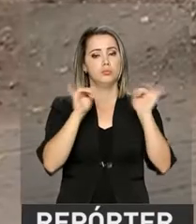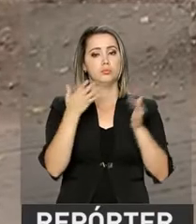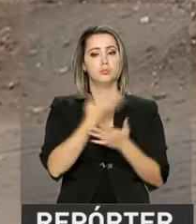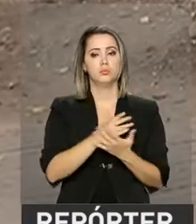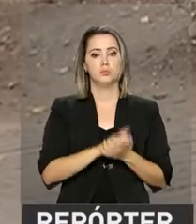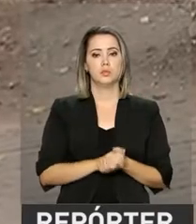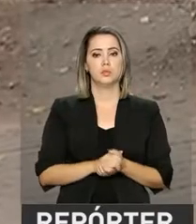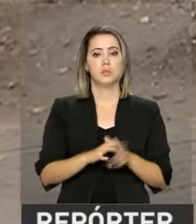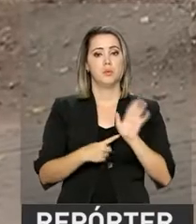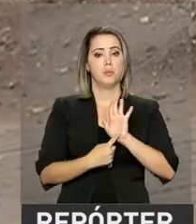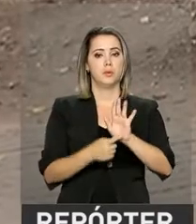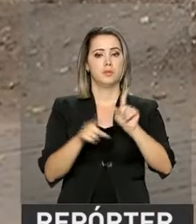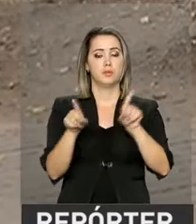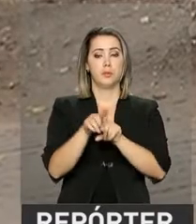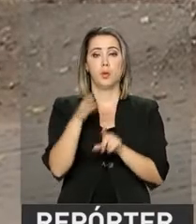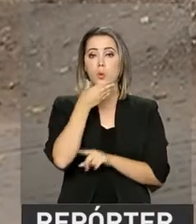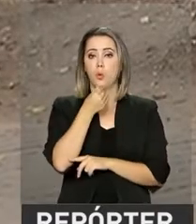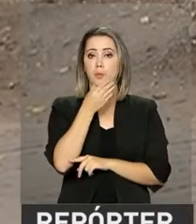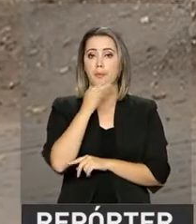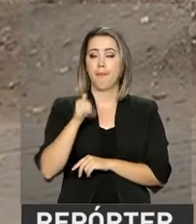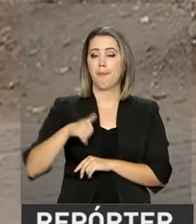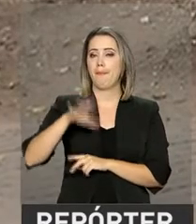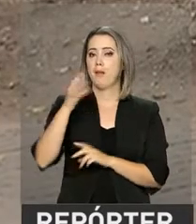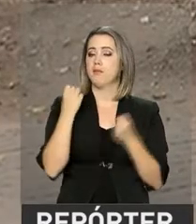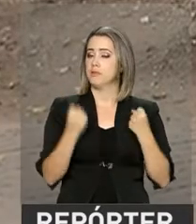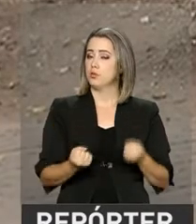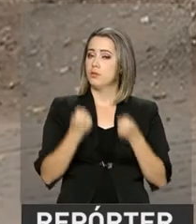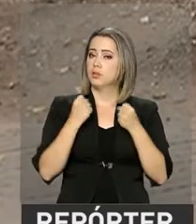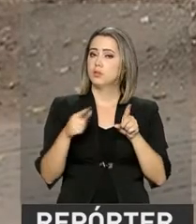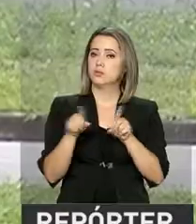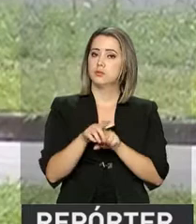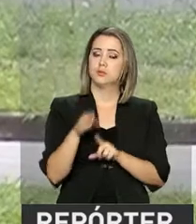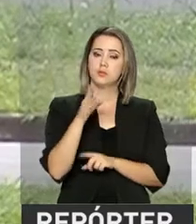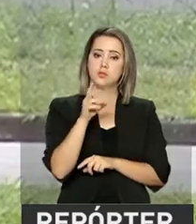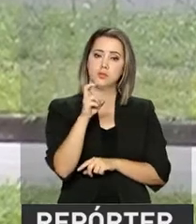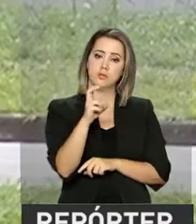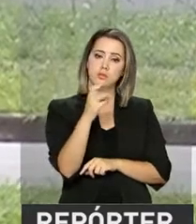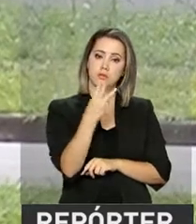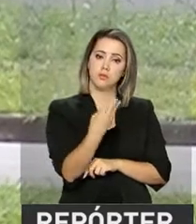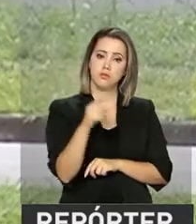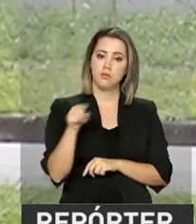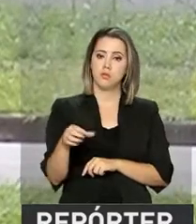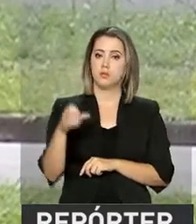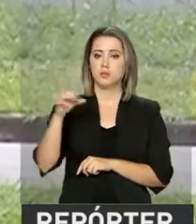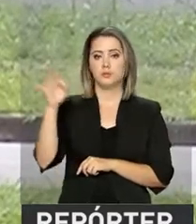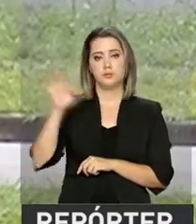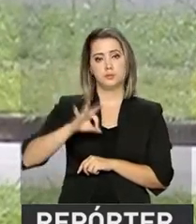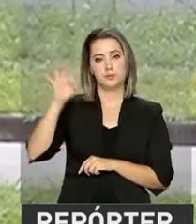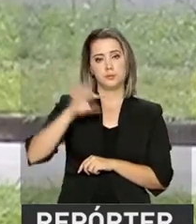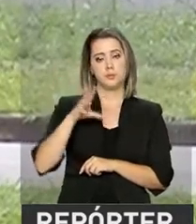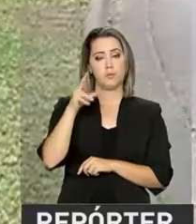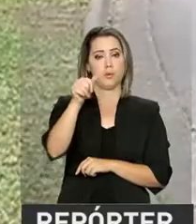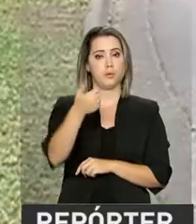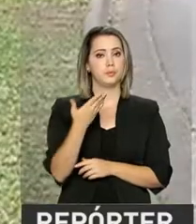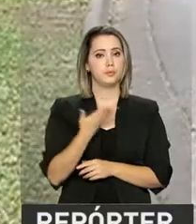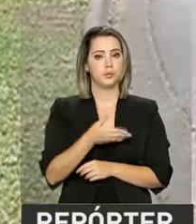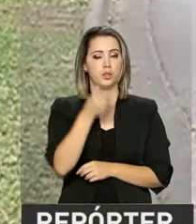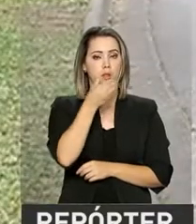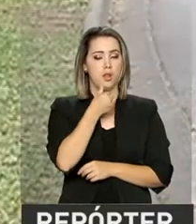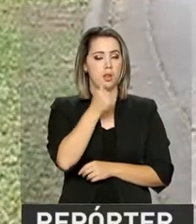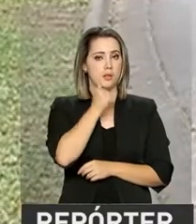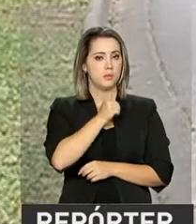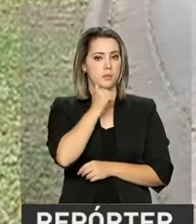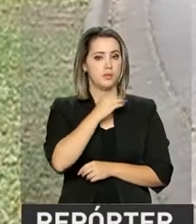pesquisa mostra ainda que os homens são quem mais pratica atividades físicas 53,9 por cento do total as mulheres